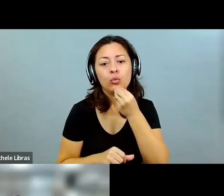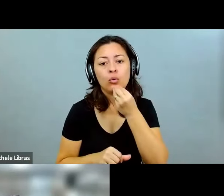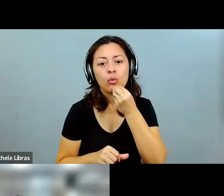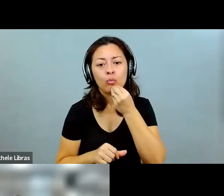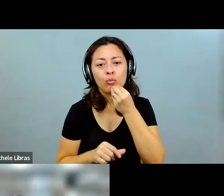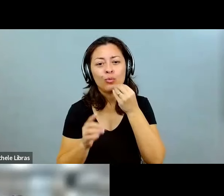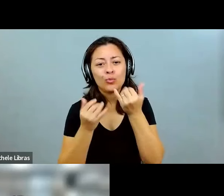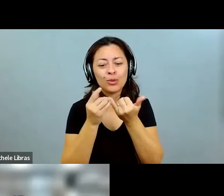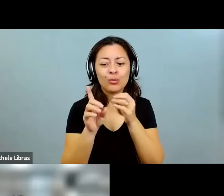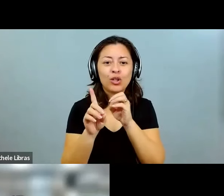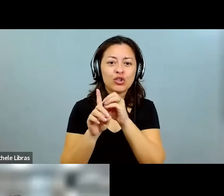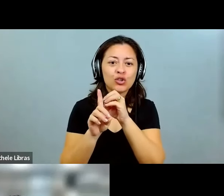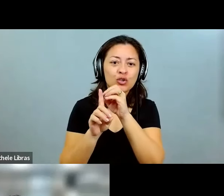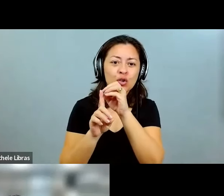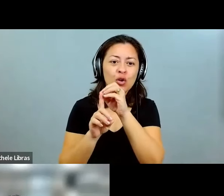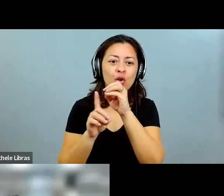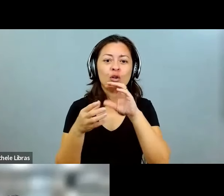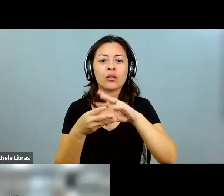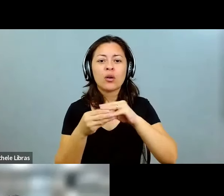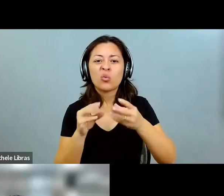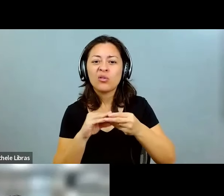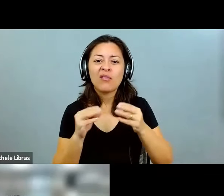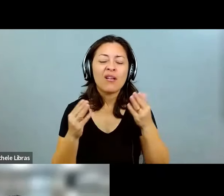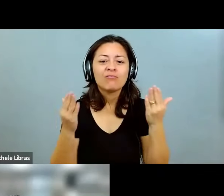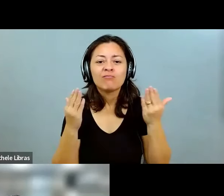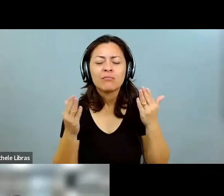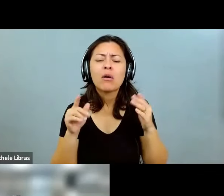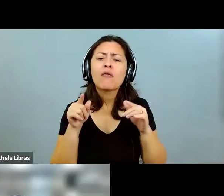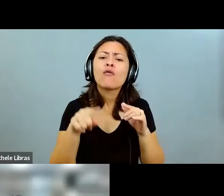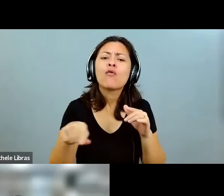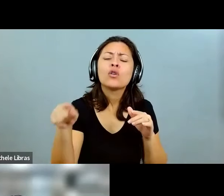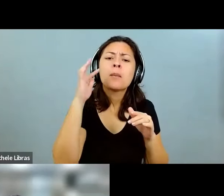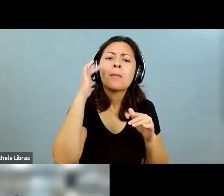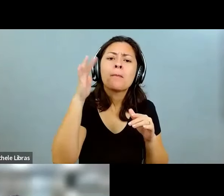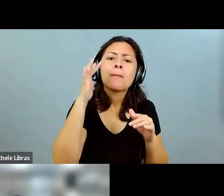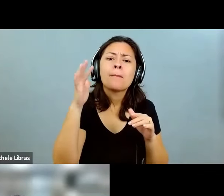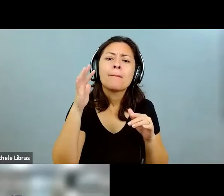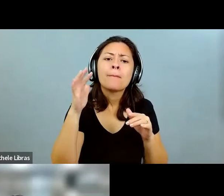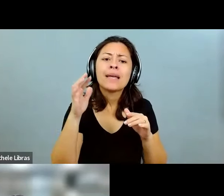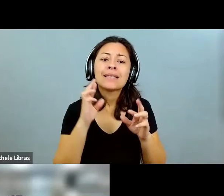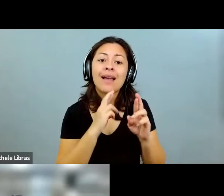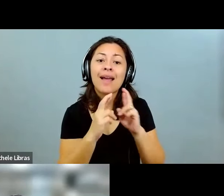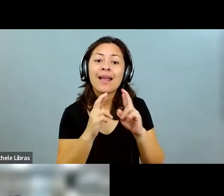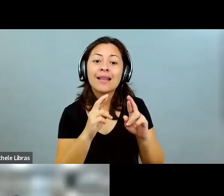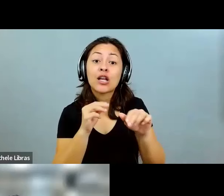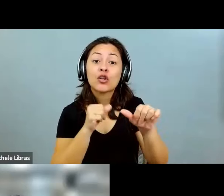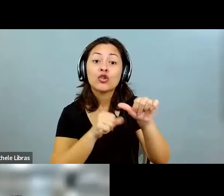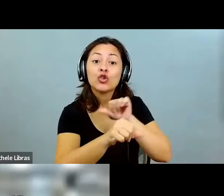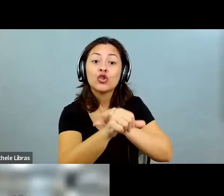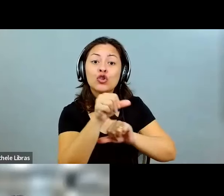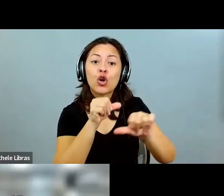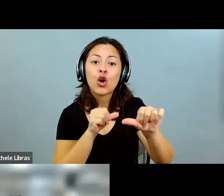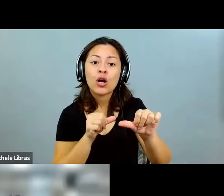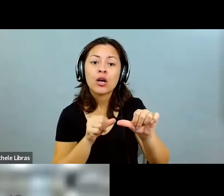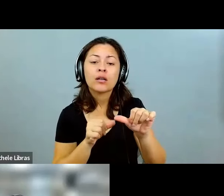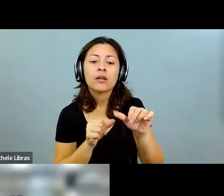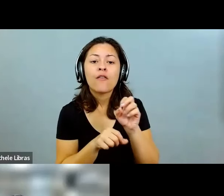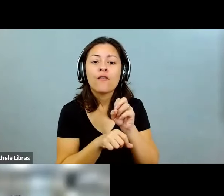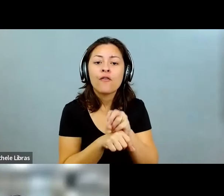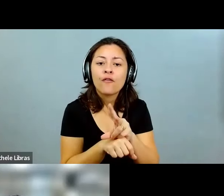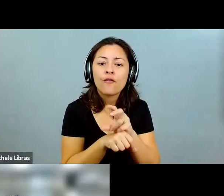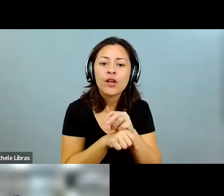soja algodão todas as incertezas mas quando vocês olham relação de troca né fertilizantes Talvez os